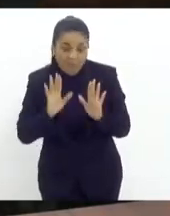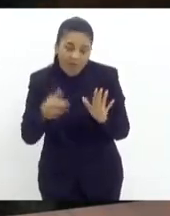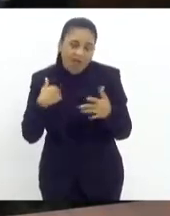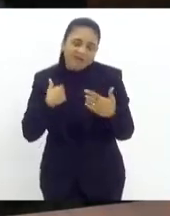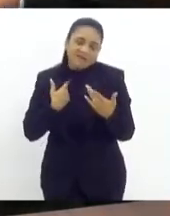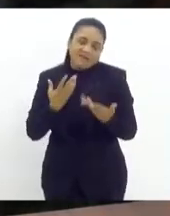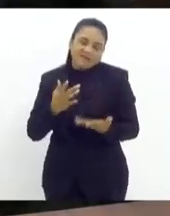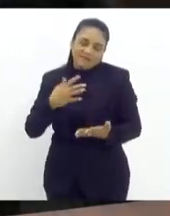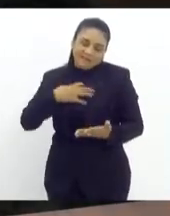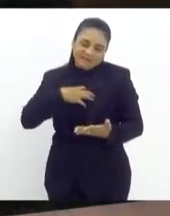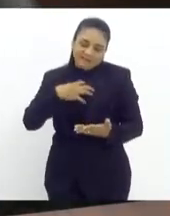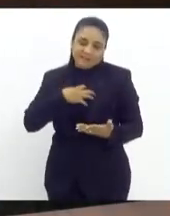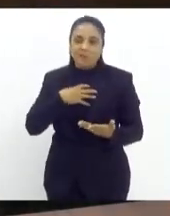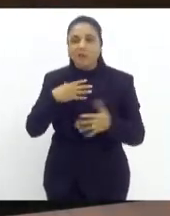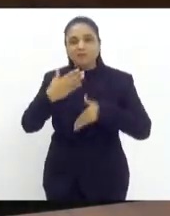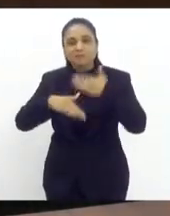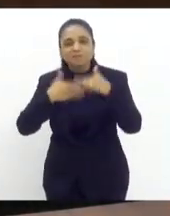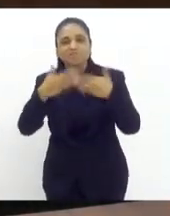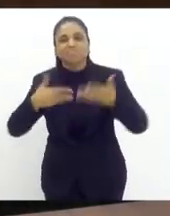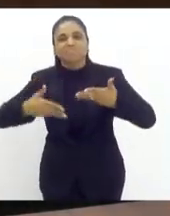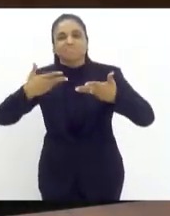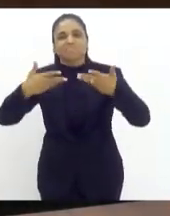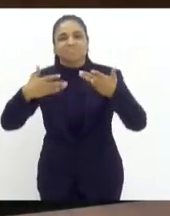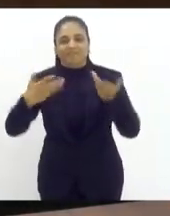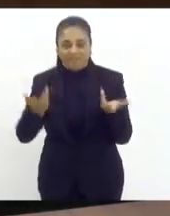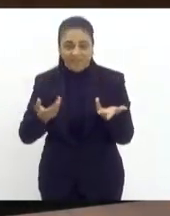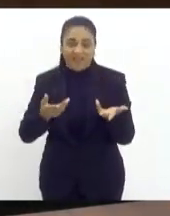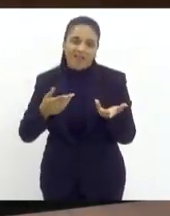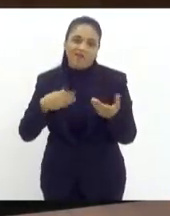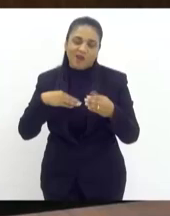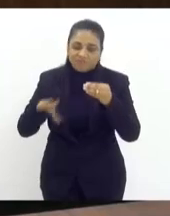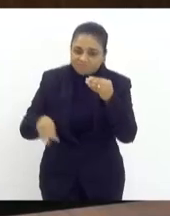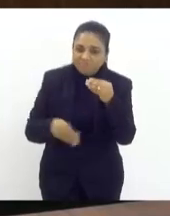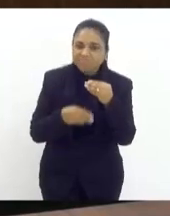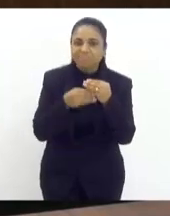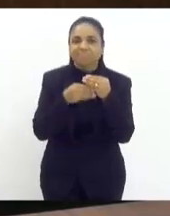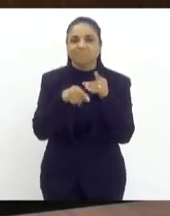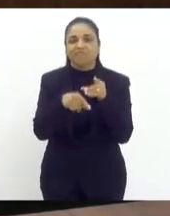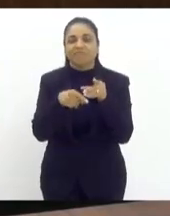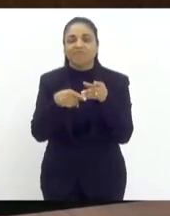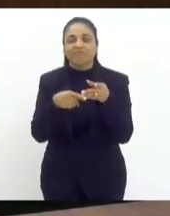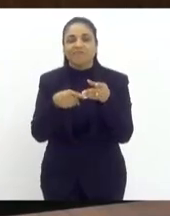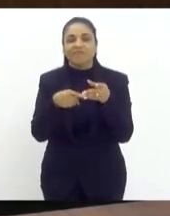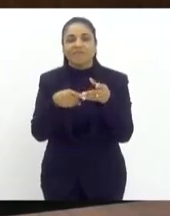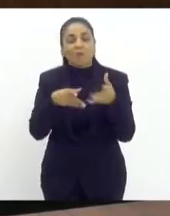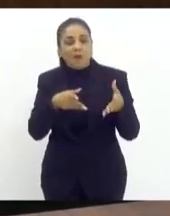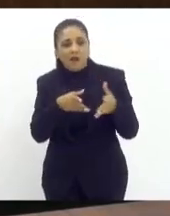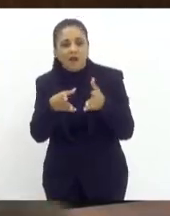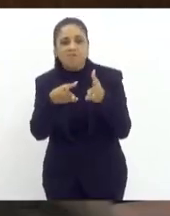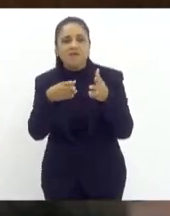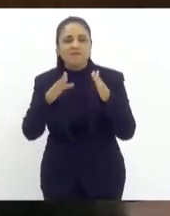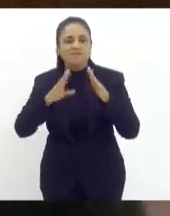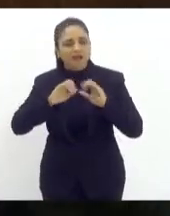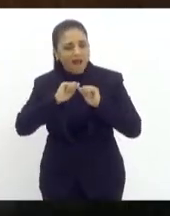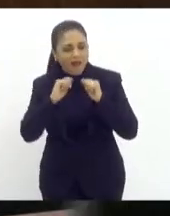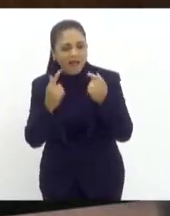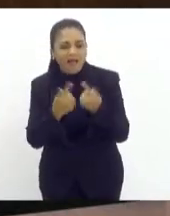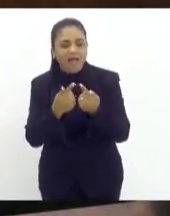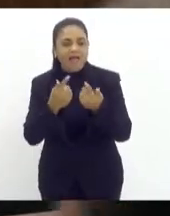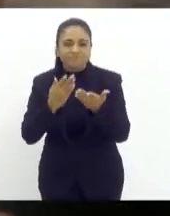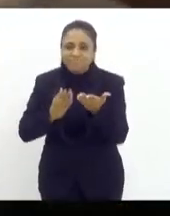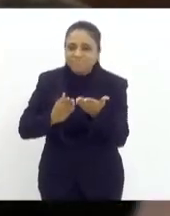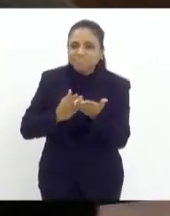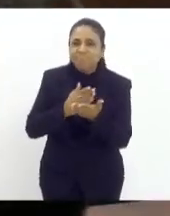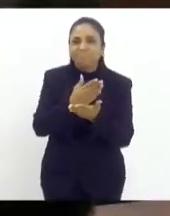move não é presidente e eu queria que reforçar reiterar o caminho que essa casa fez hoje para provar